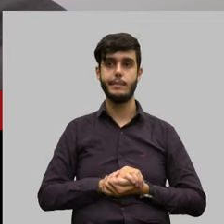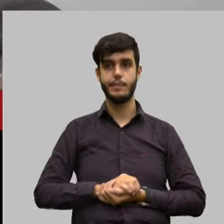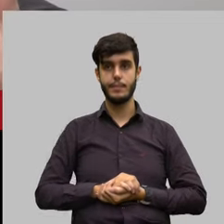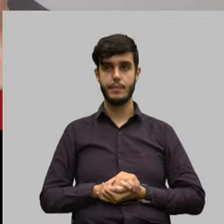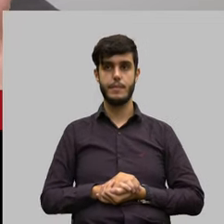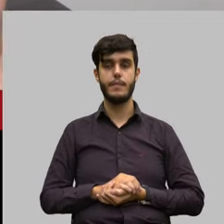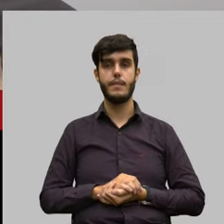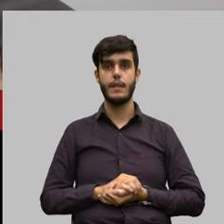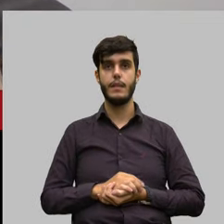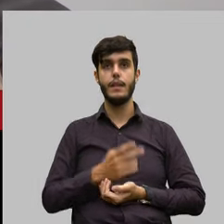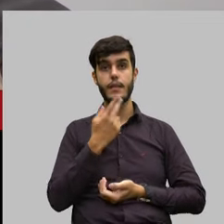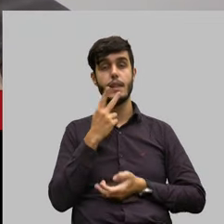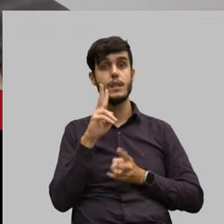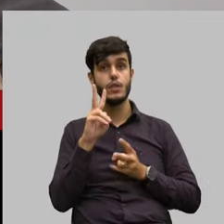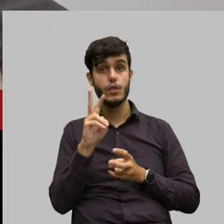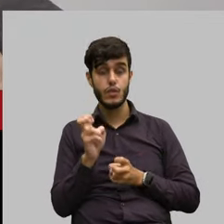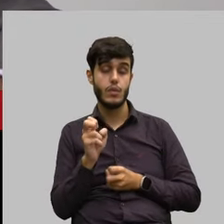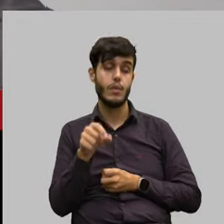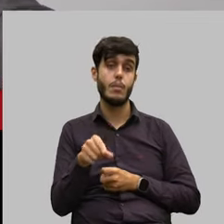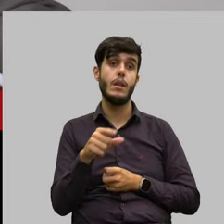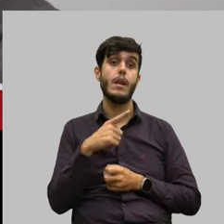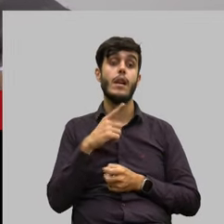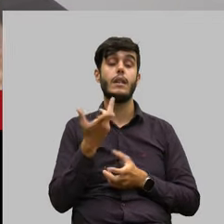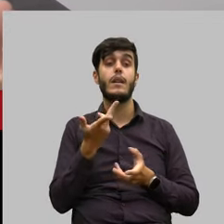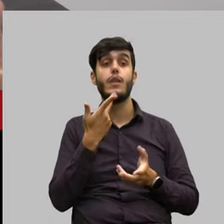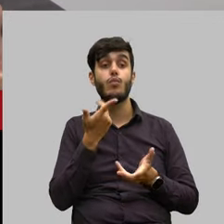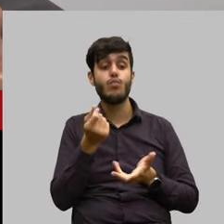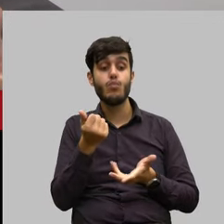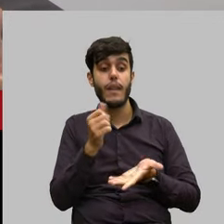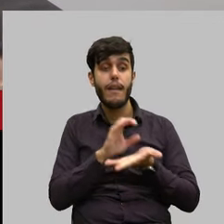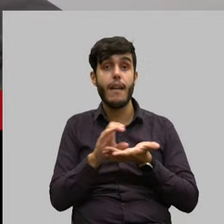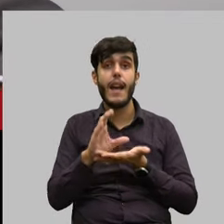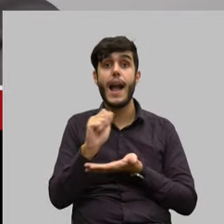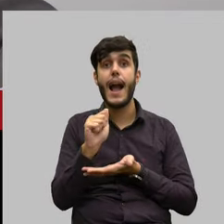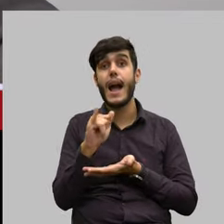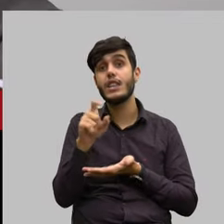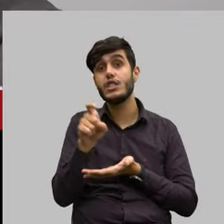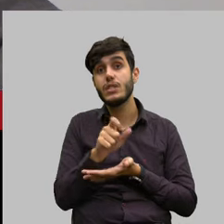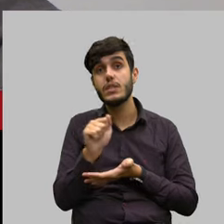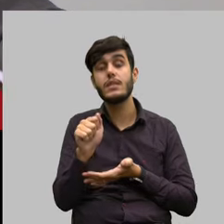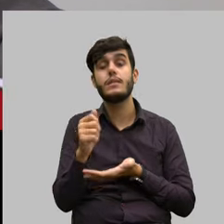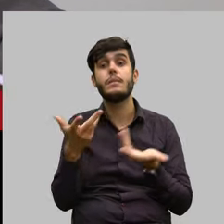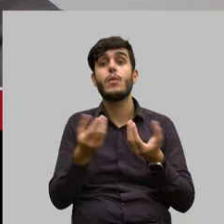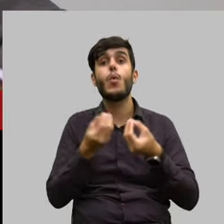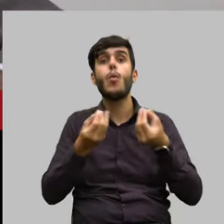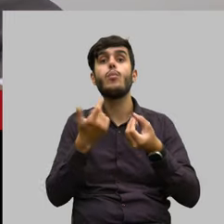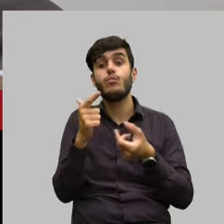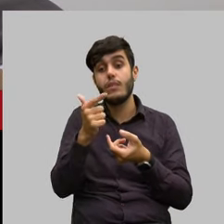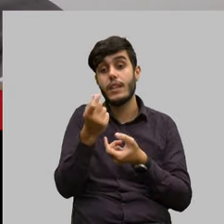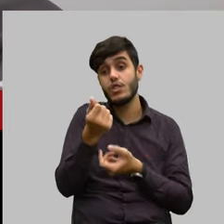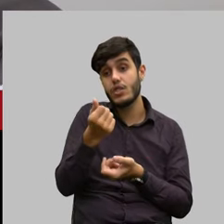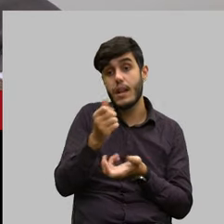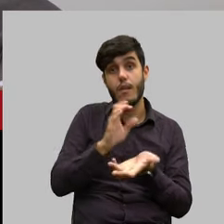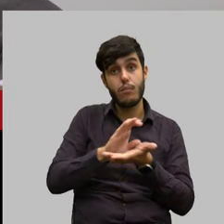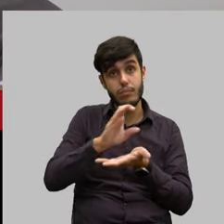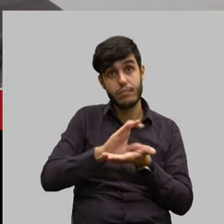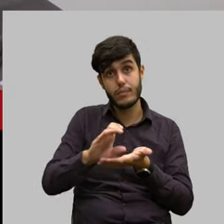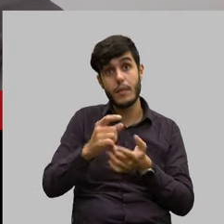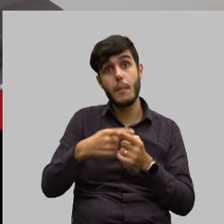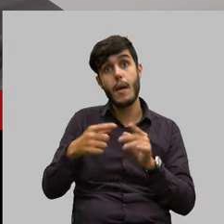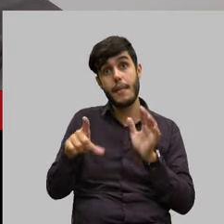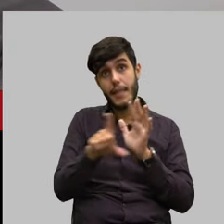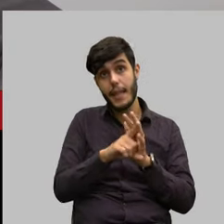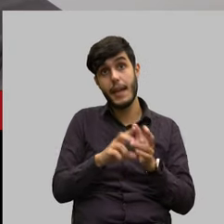jurídicos aí fala que não tem dinheiro em caixa mas teve dinheiro em caixa e mesmo assim passou por cima da lei de